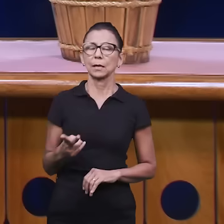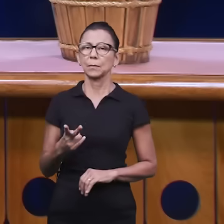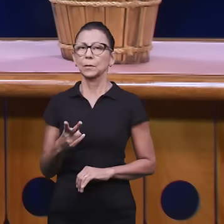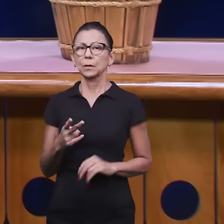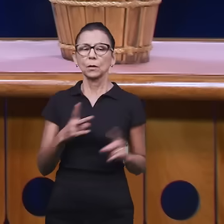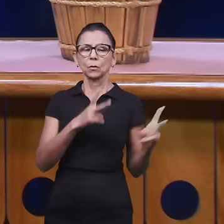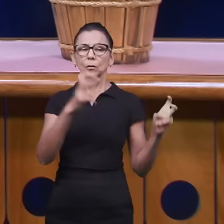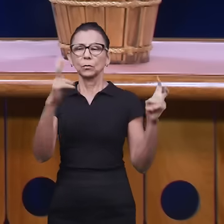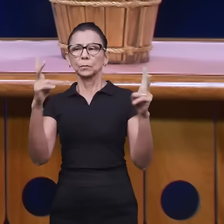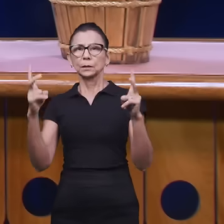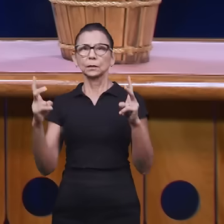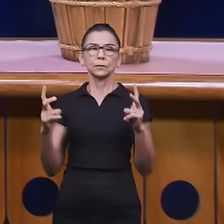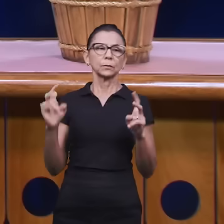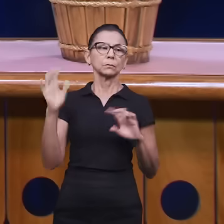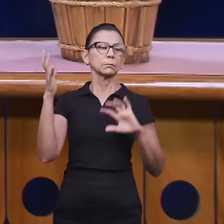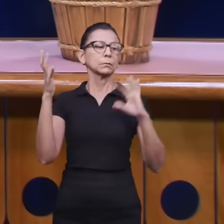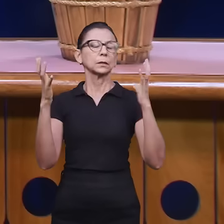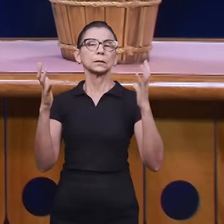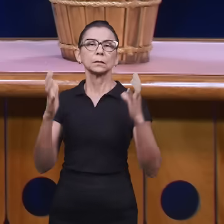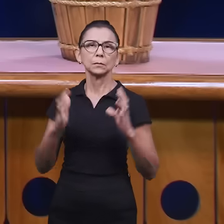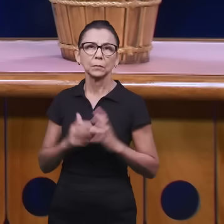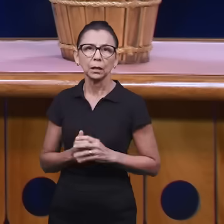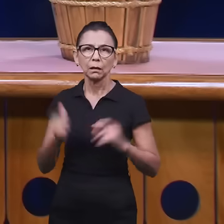ele está vendo tudo que está em volta, não está